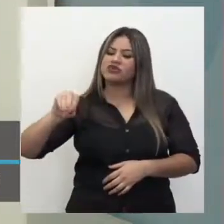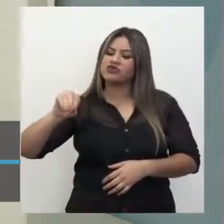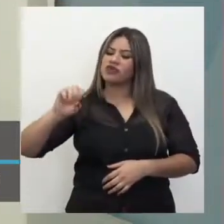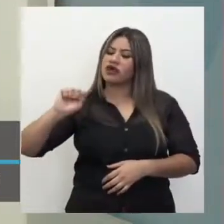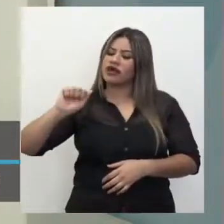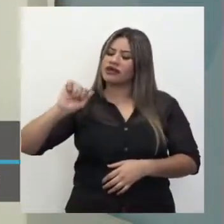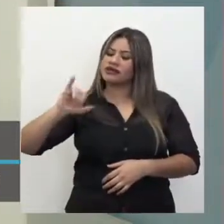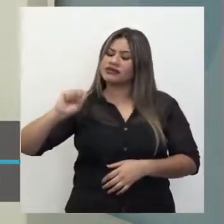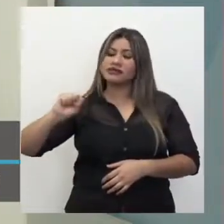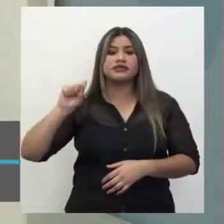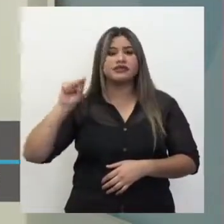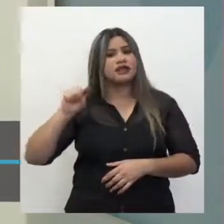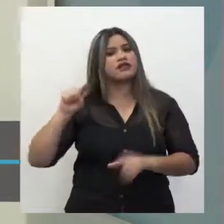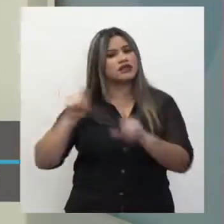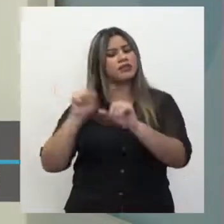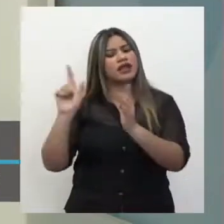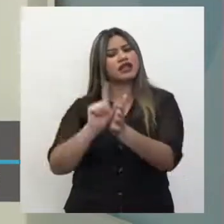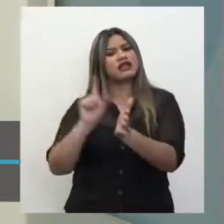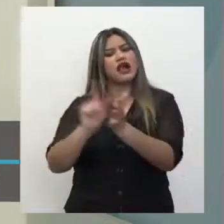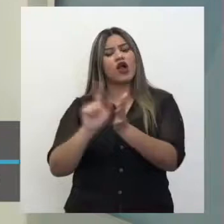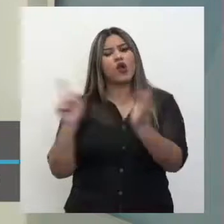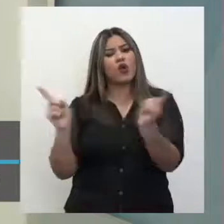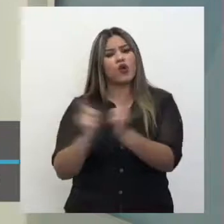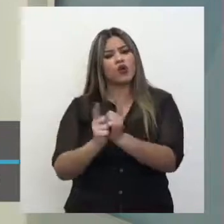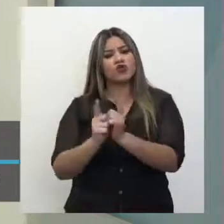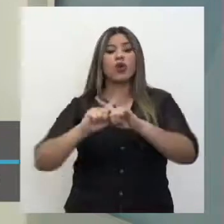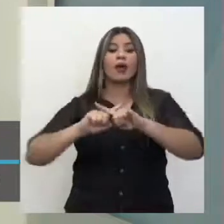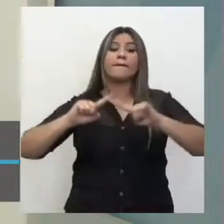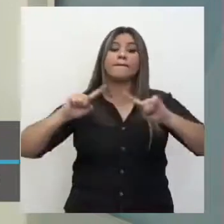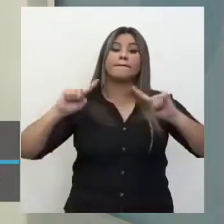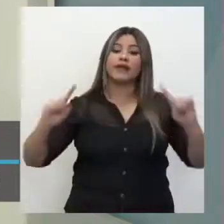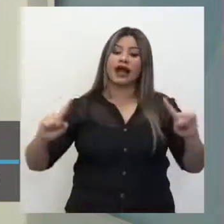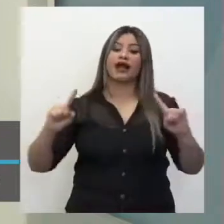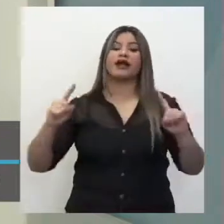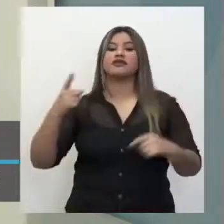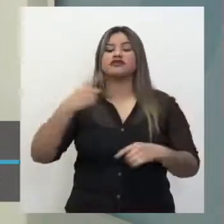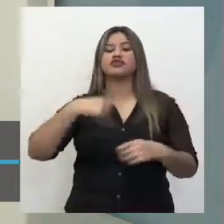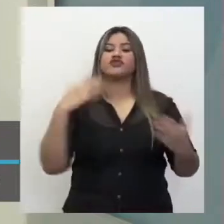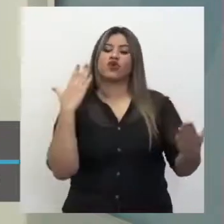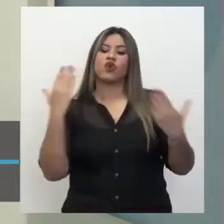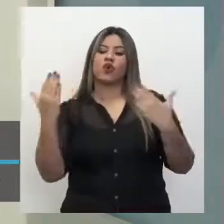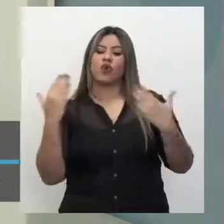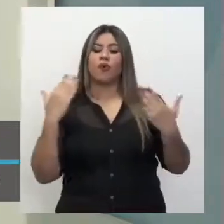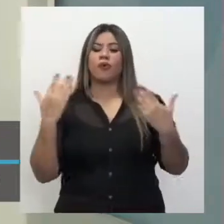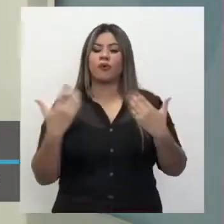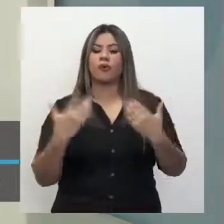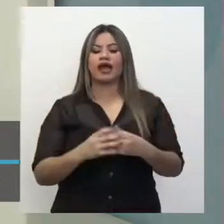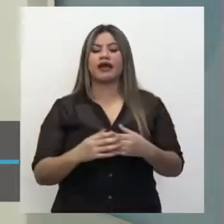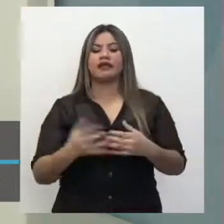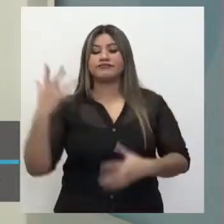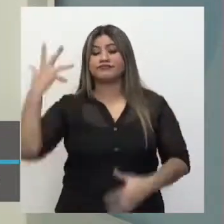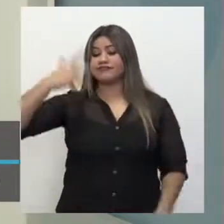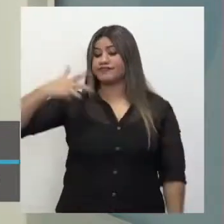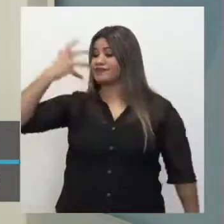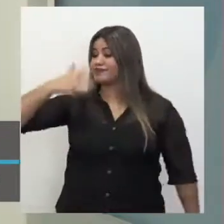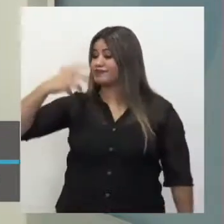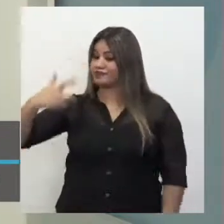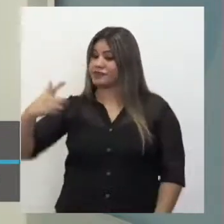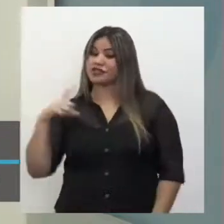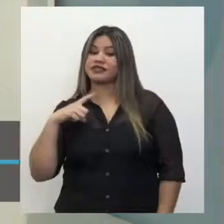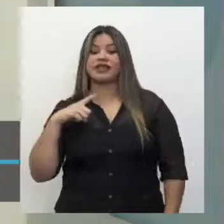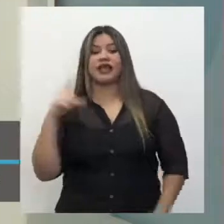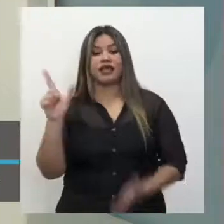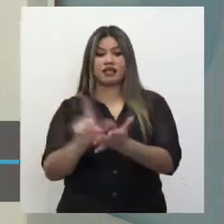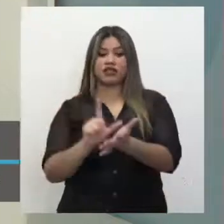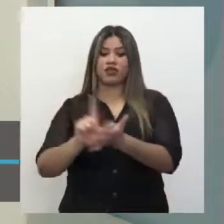curta de qualquer forma, né? É que se a gente coloca em comparação a um romance, por exemplo, a gente tem uma narrativa